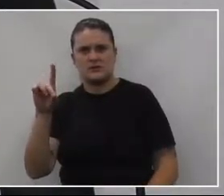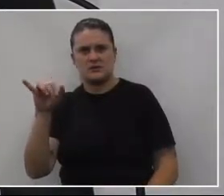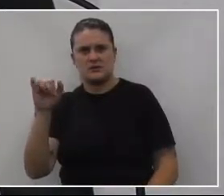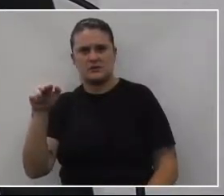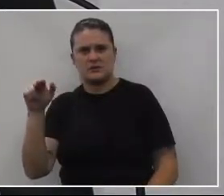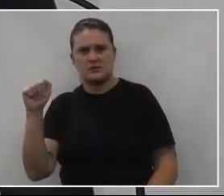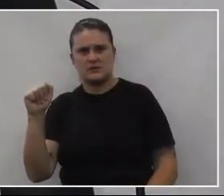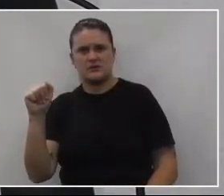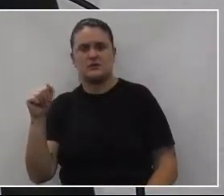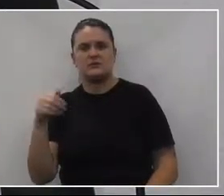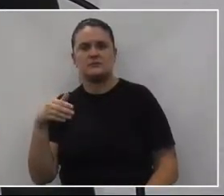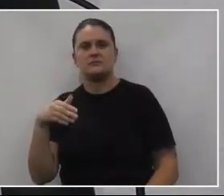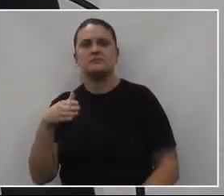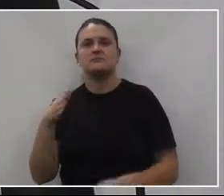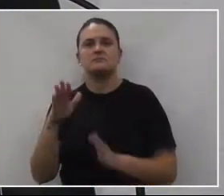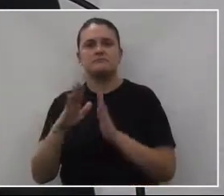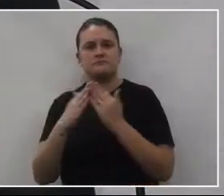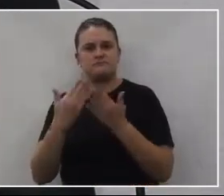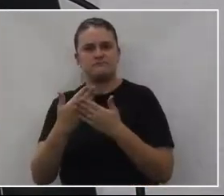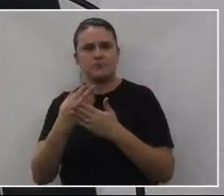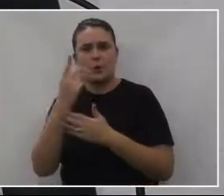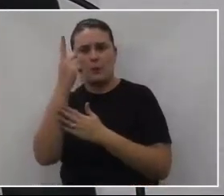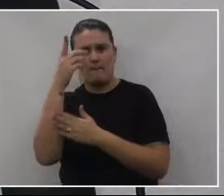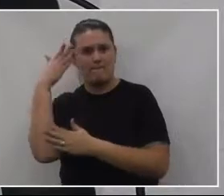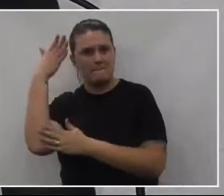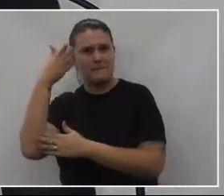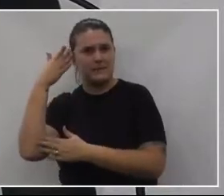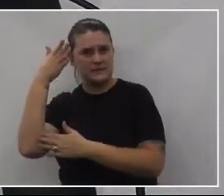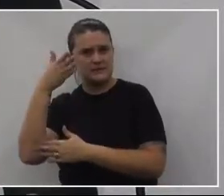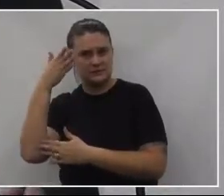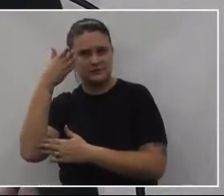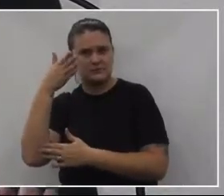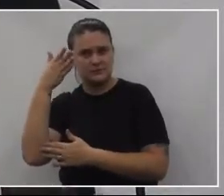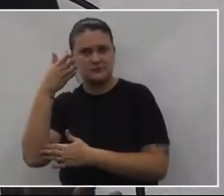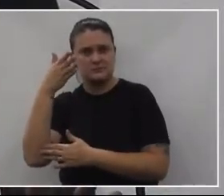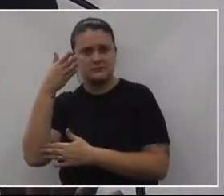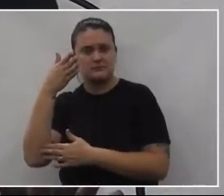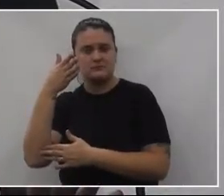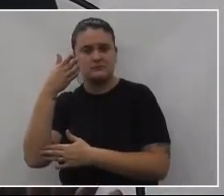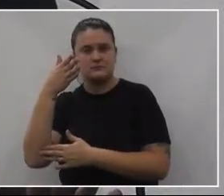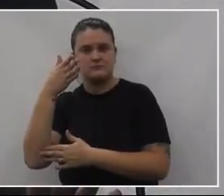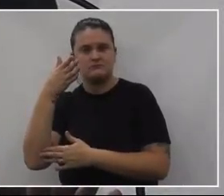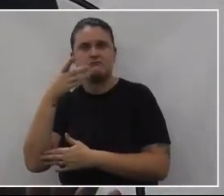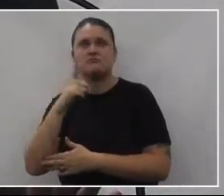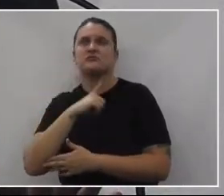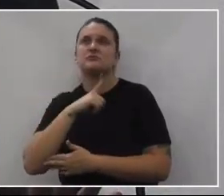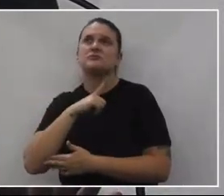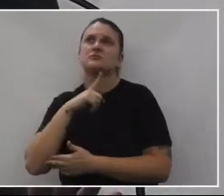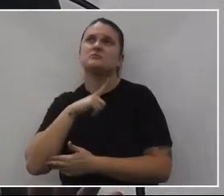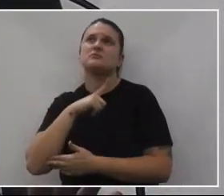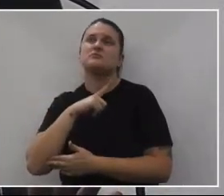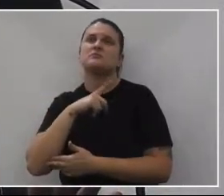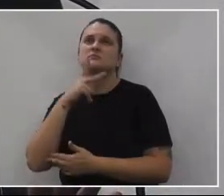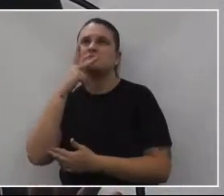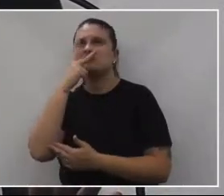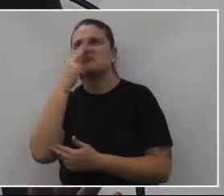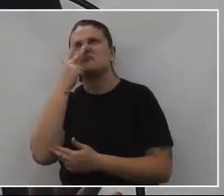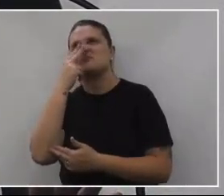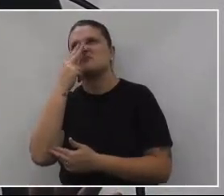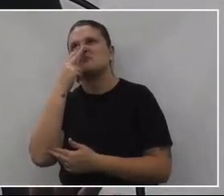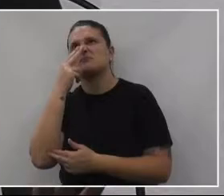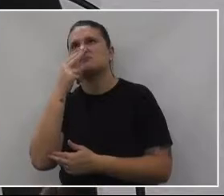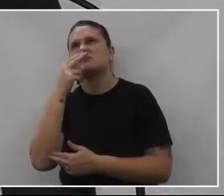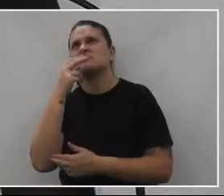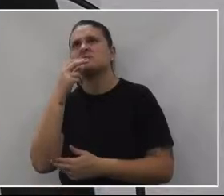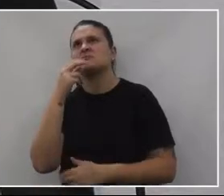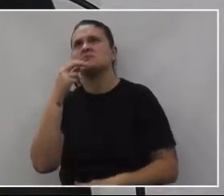dos casos atendidos. Numa única palestra no início desse ano, eu chutaria aqui uma dúzia, se não quase